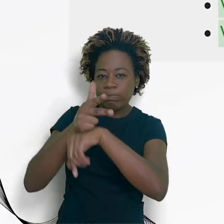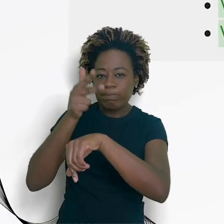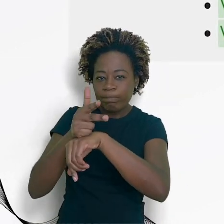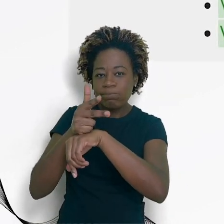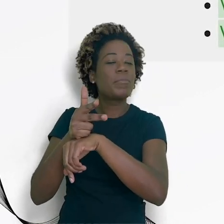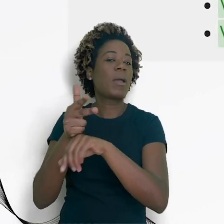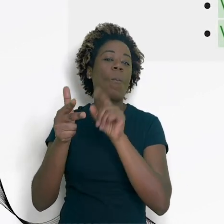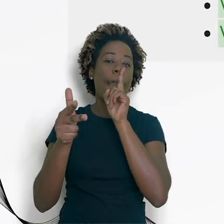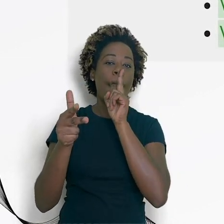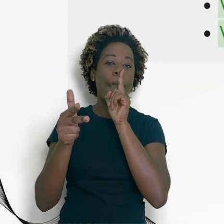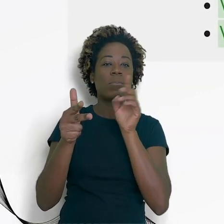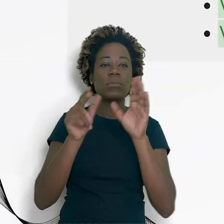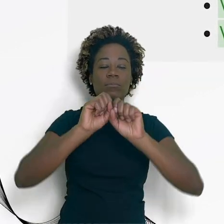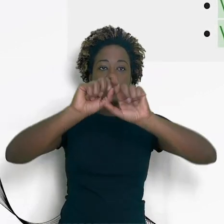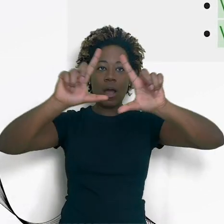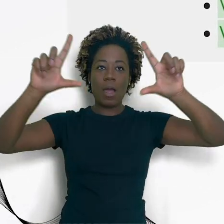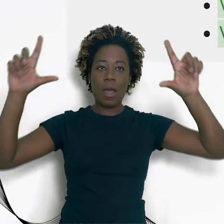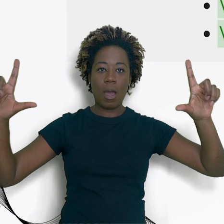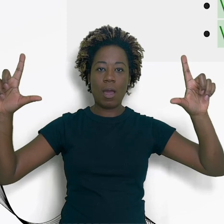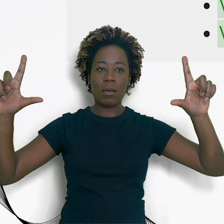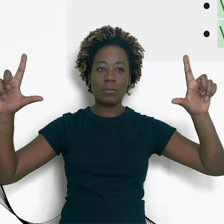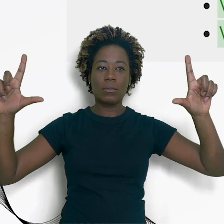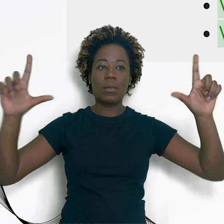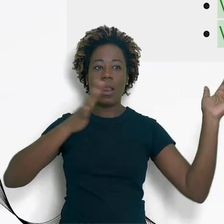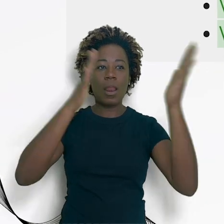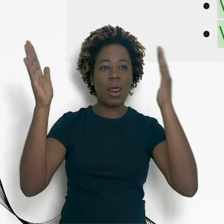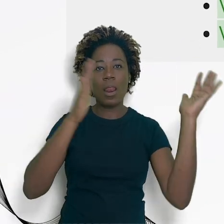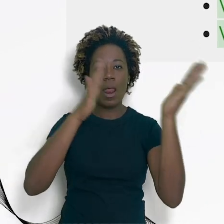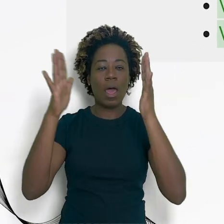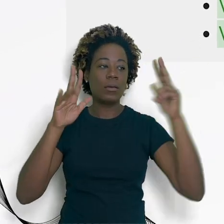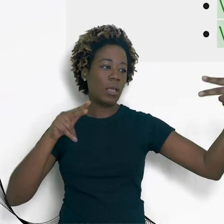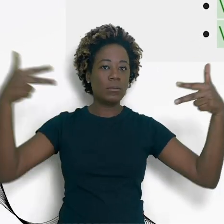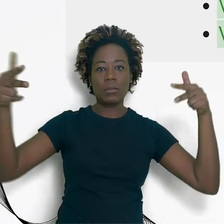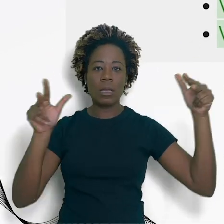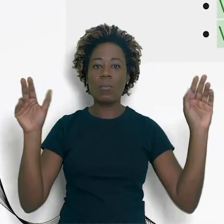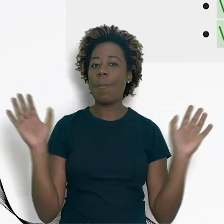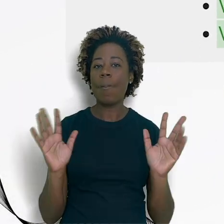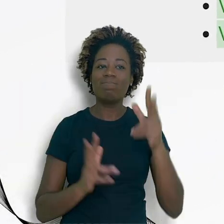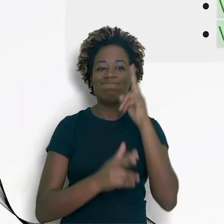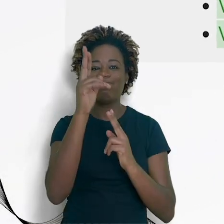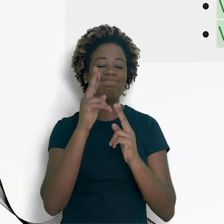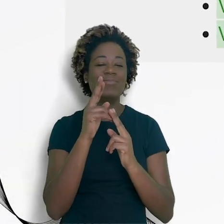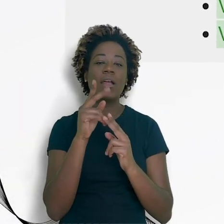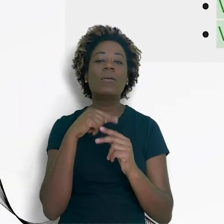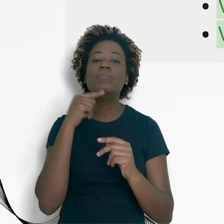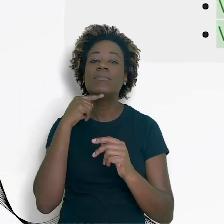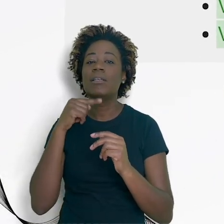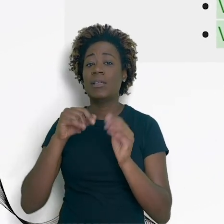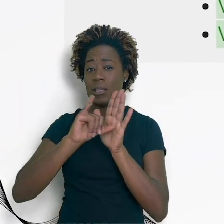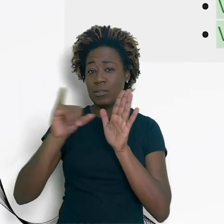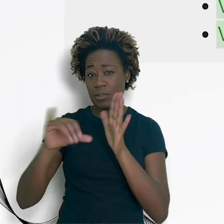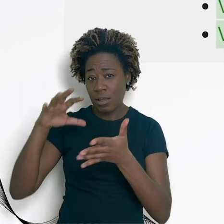de câmera parada com plano aberto. Não faça vídeo na íntegra trocando de câmera. Não vai servir para inscrições em